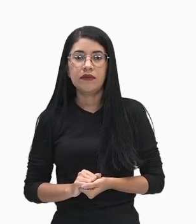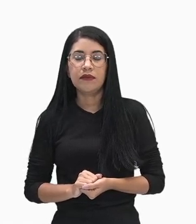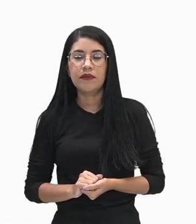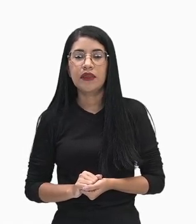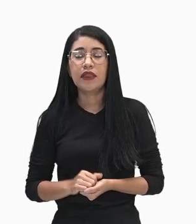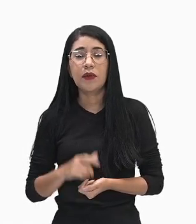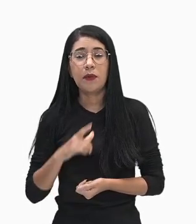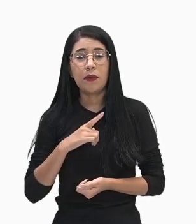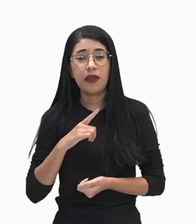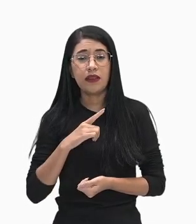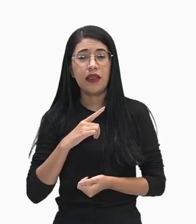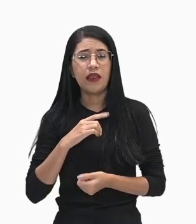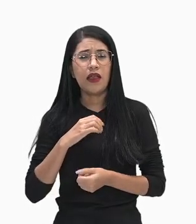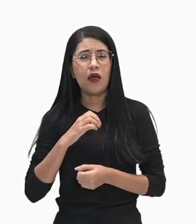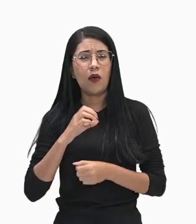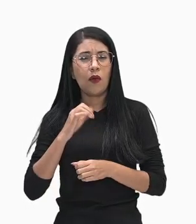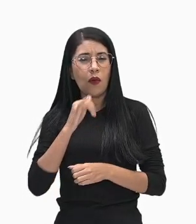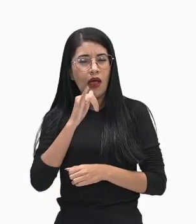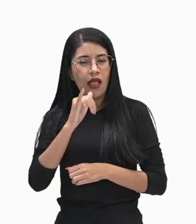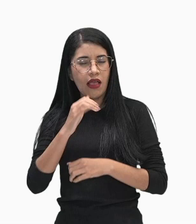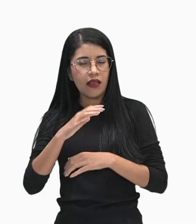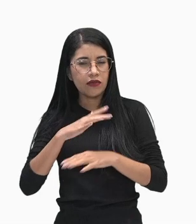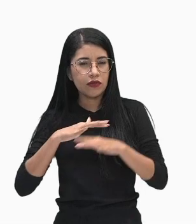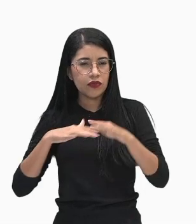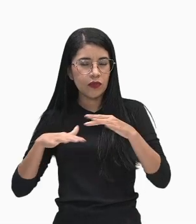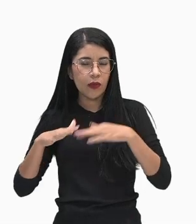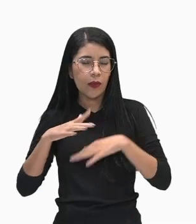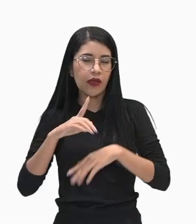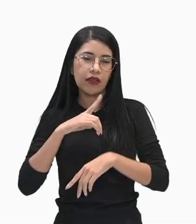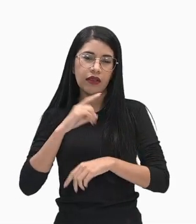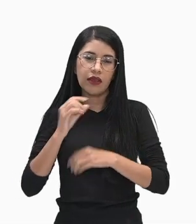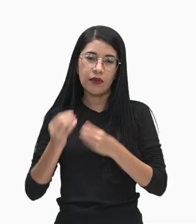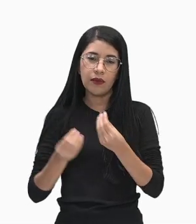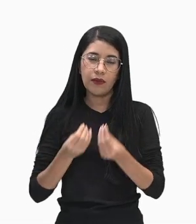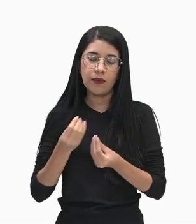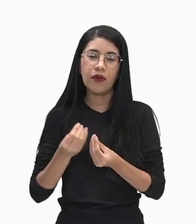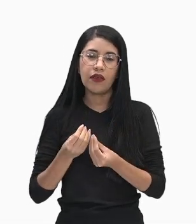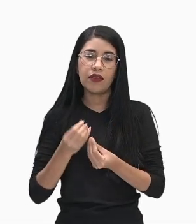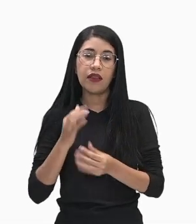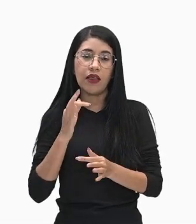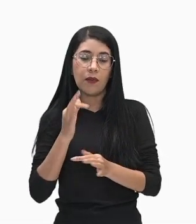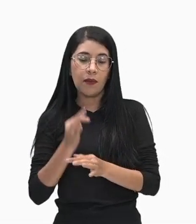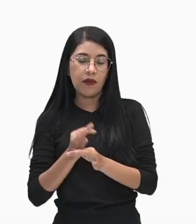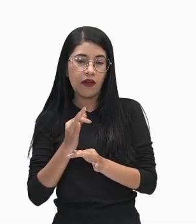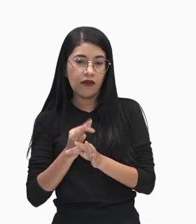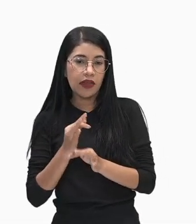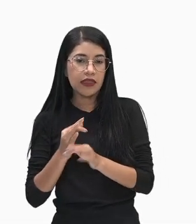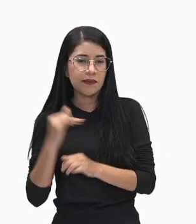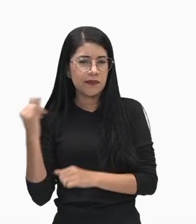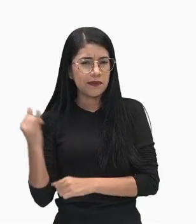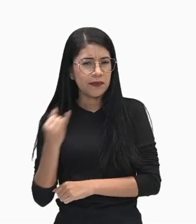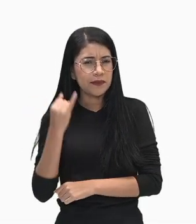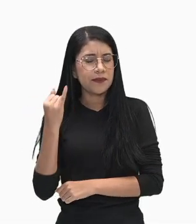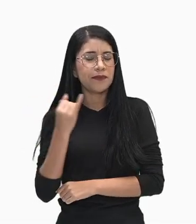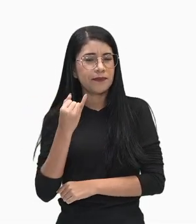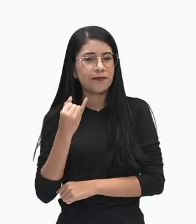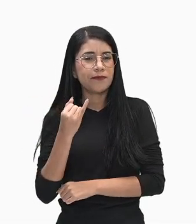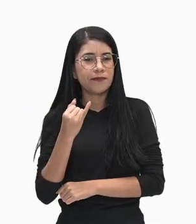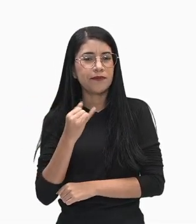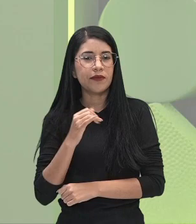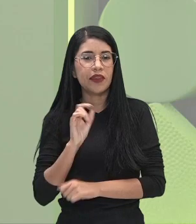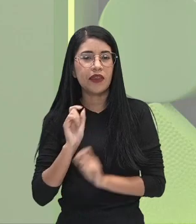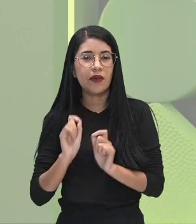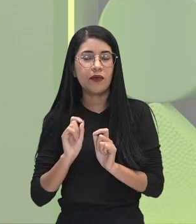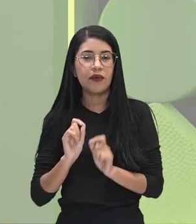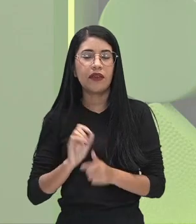cargas elétricas em movimento, eu tenho uma grandeza física extremamente importante na eletricidade, que